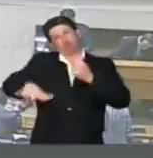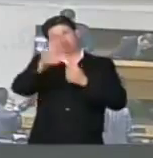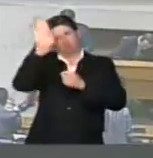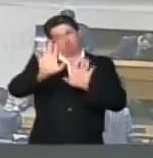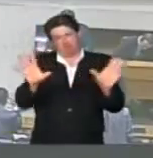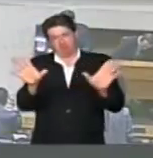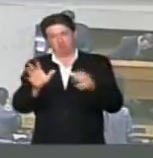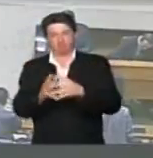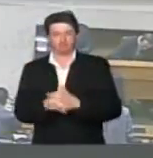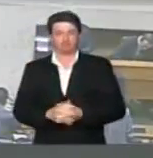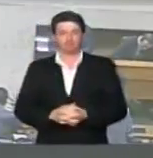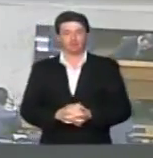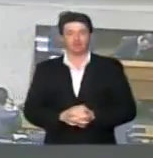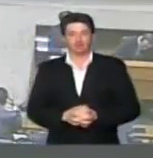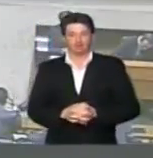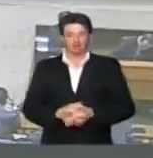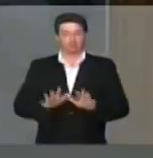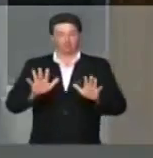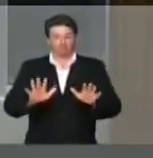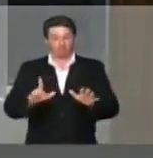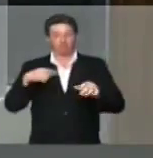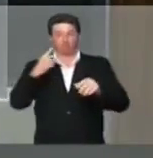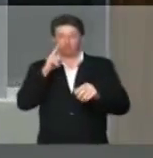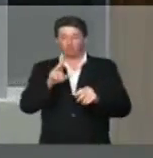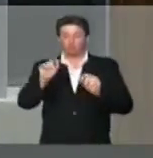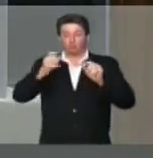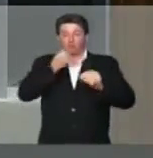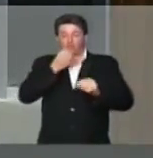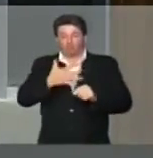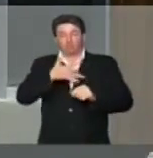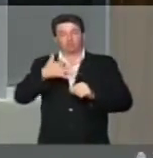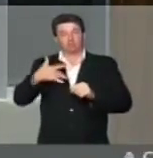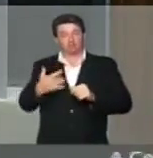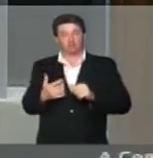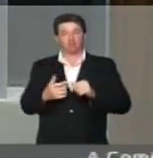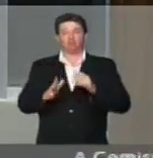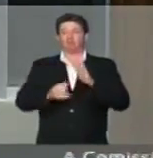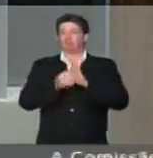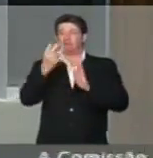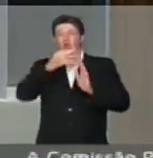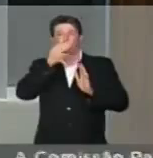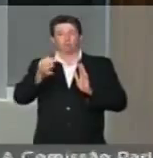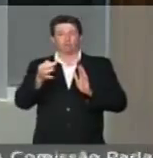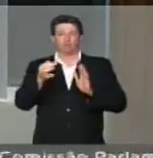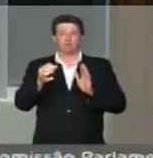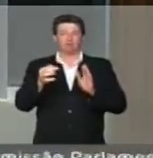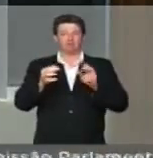Fora disso, temos o que é saudável, muitas divergências.